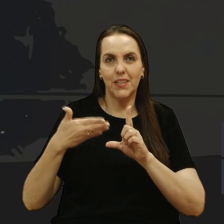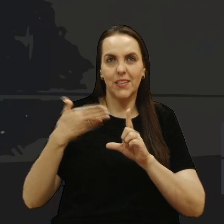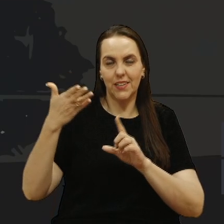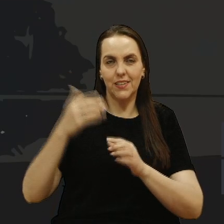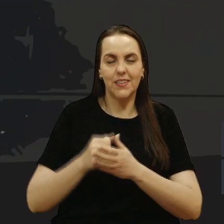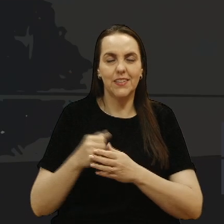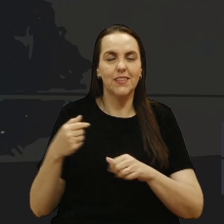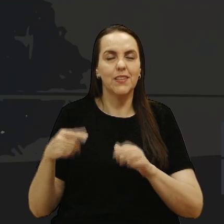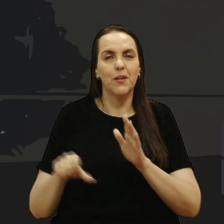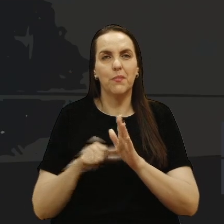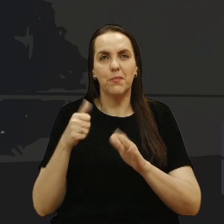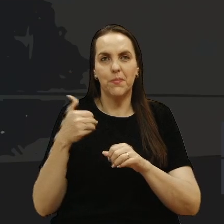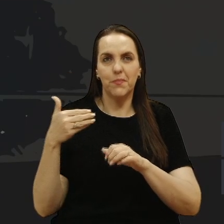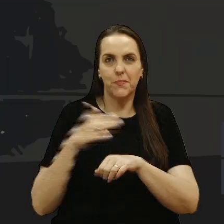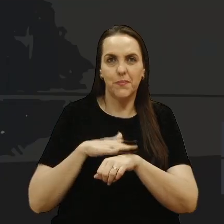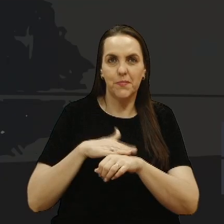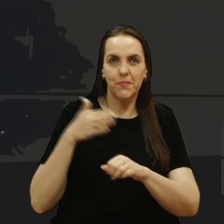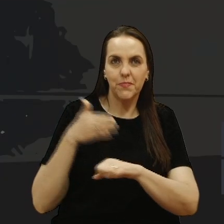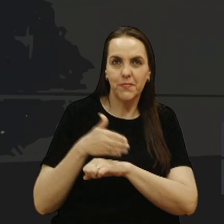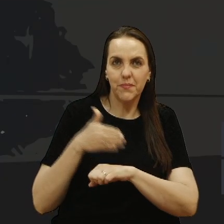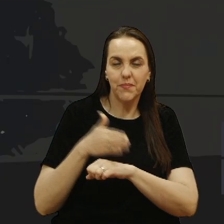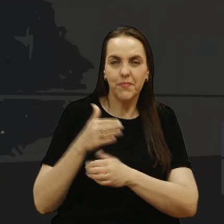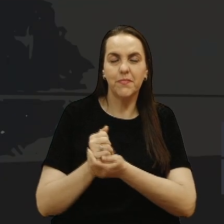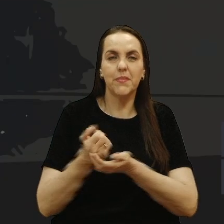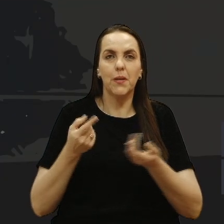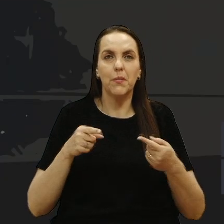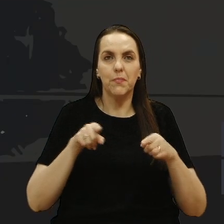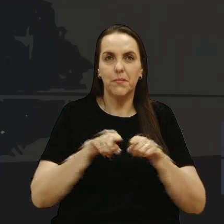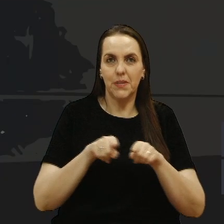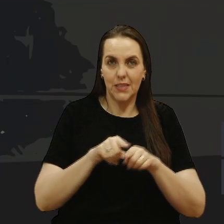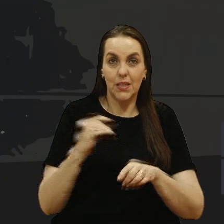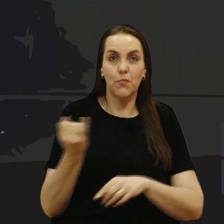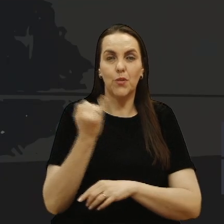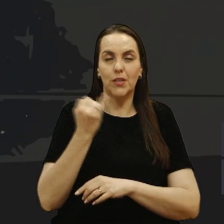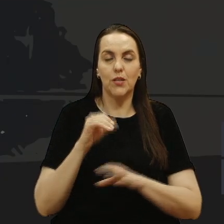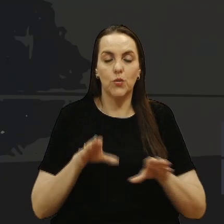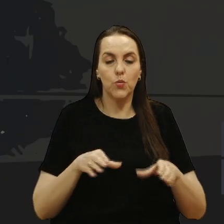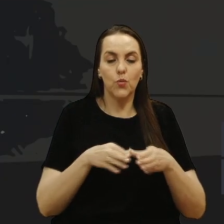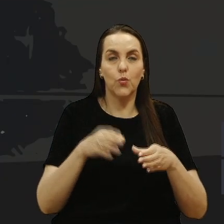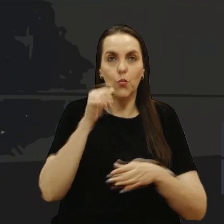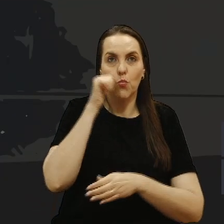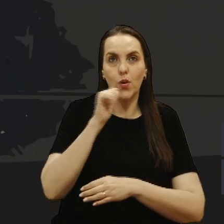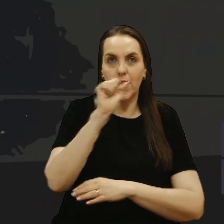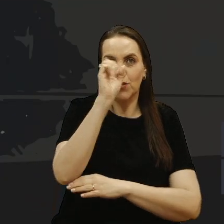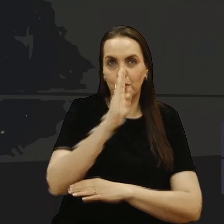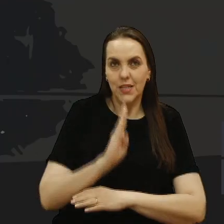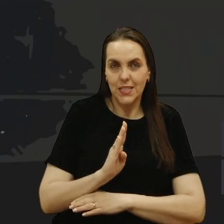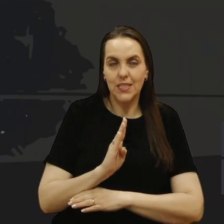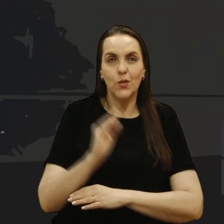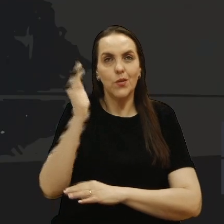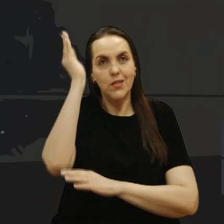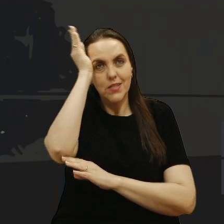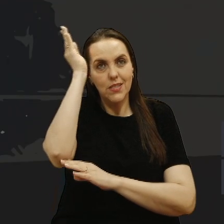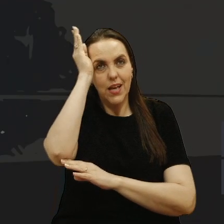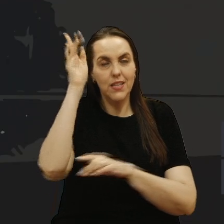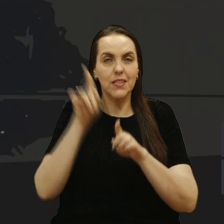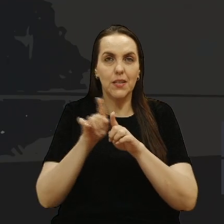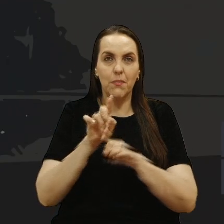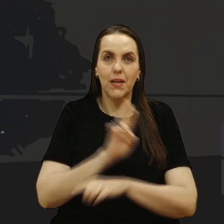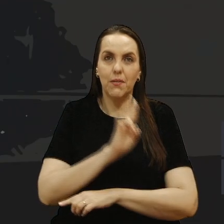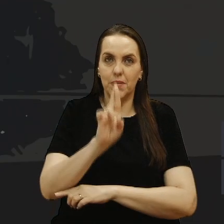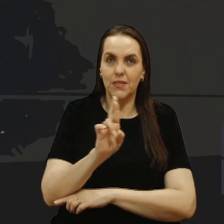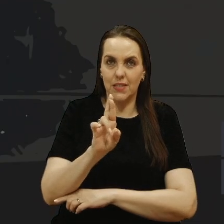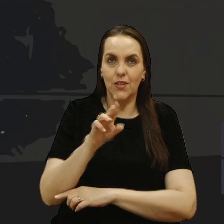de participação. Tivemos uma parceria importante do Grupo Mulheres do Brasil, do SESC, representado pela Lisiane Mieres, que está aí na